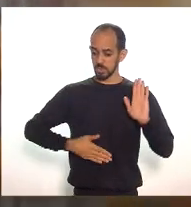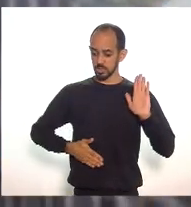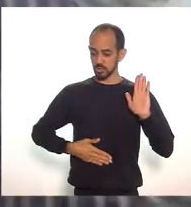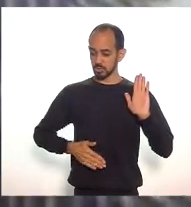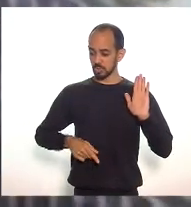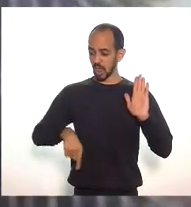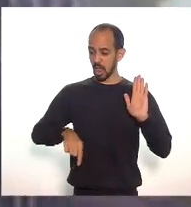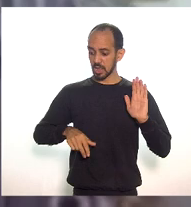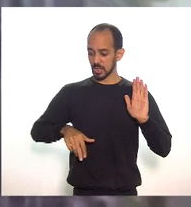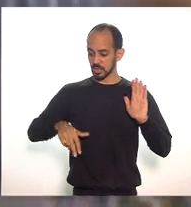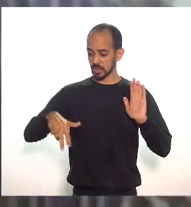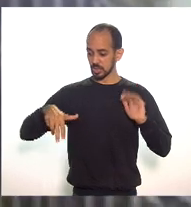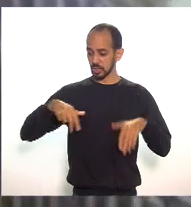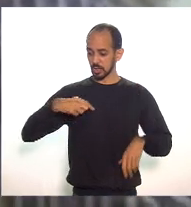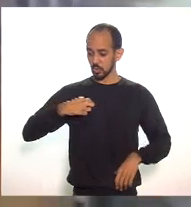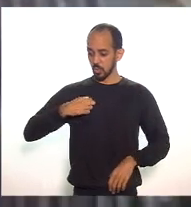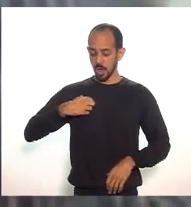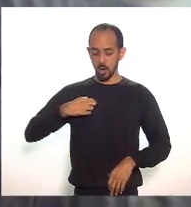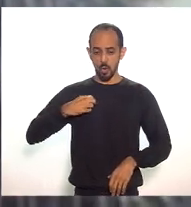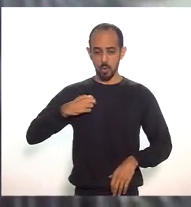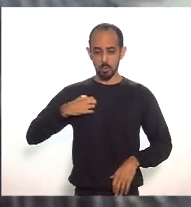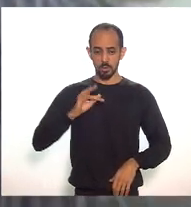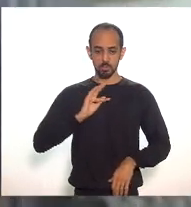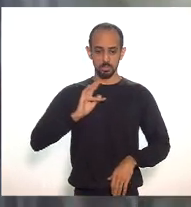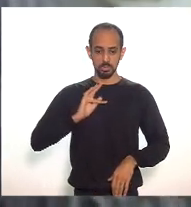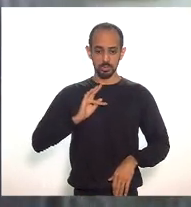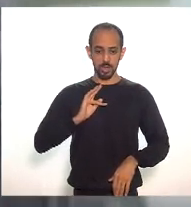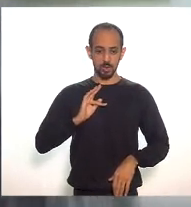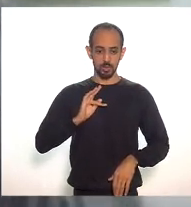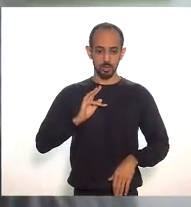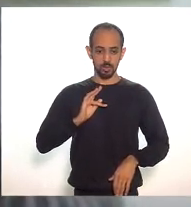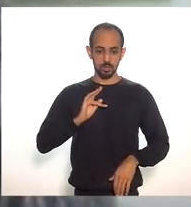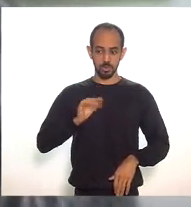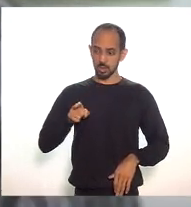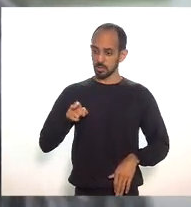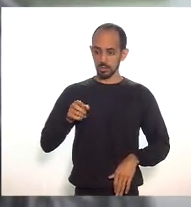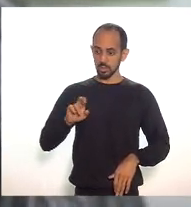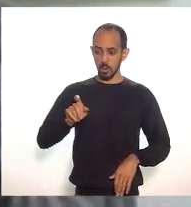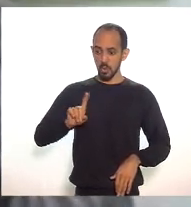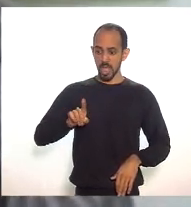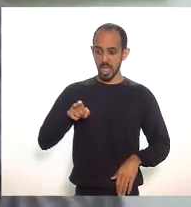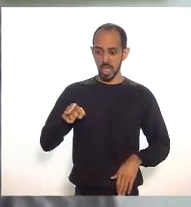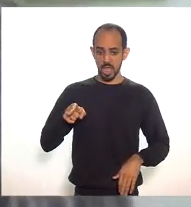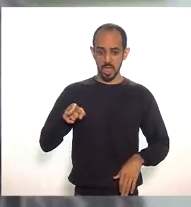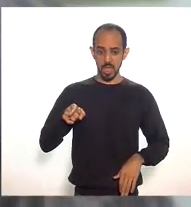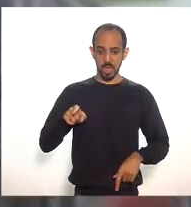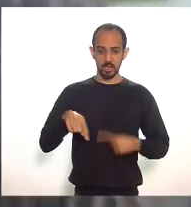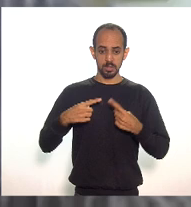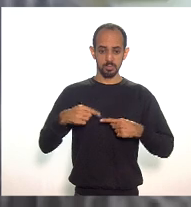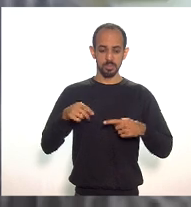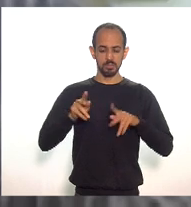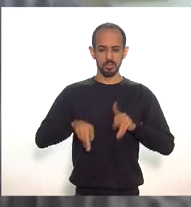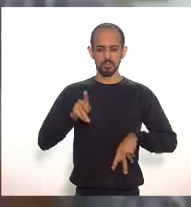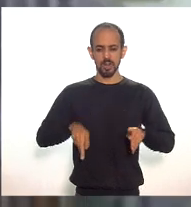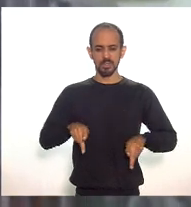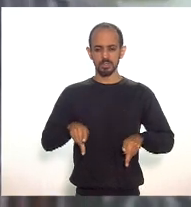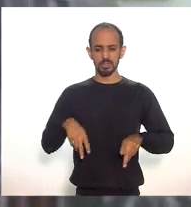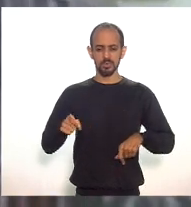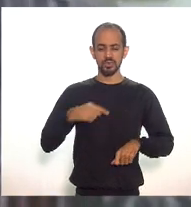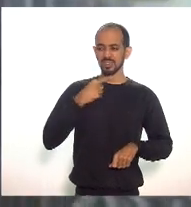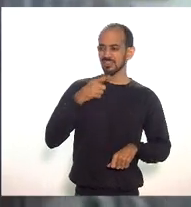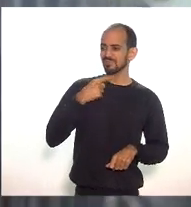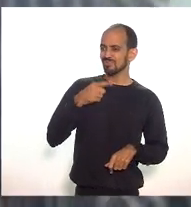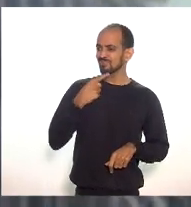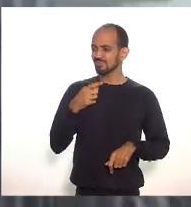o camuflado anda para lá e para cá ou com fardamento que o cara não é por isso E aí depois a população fica na despensa